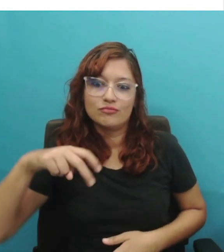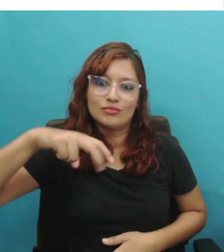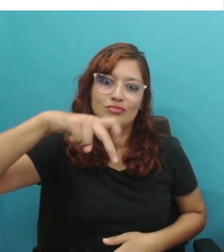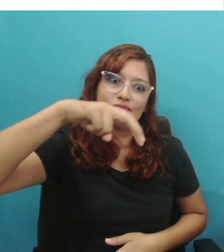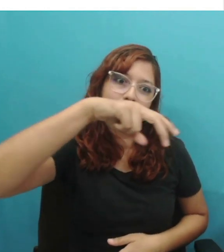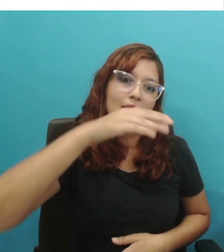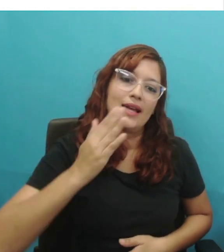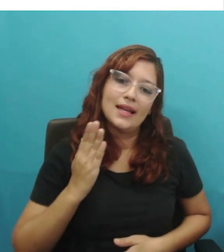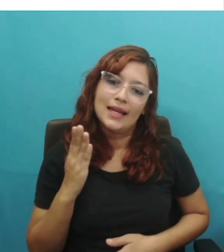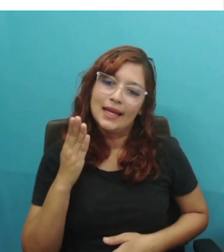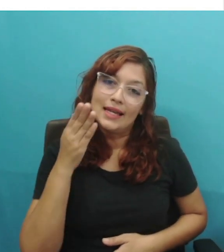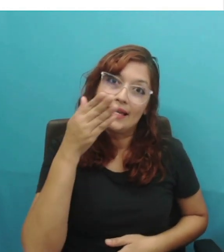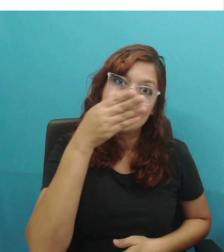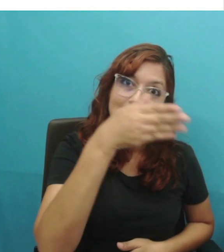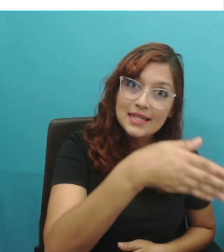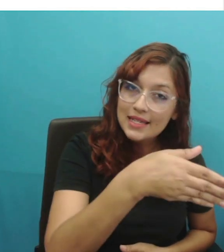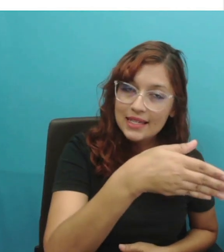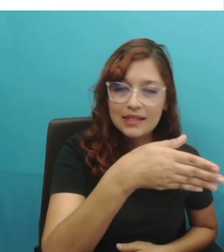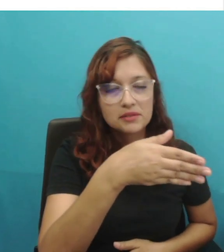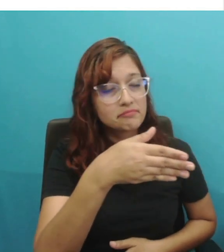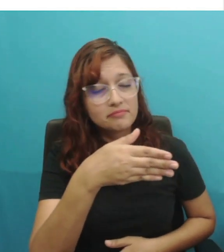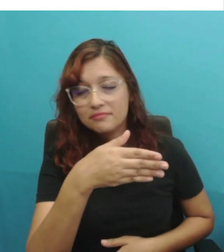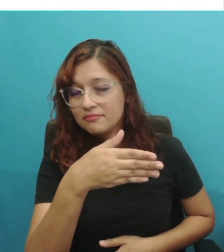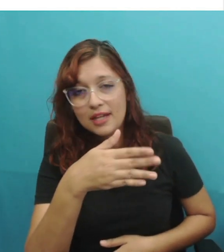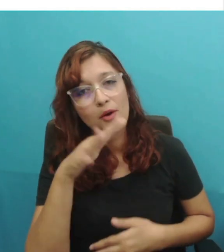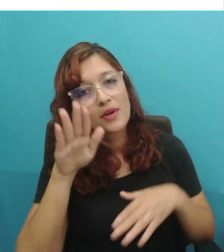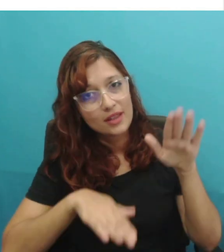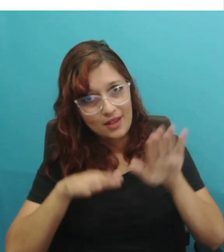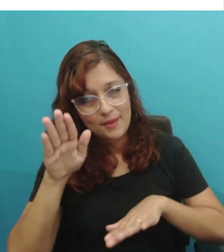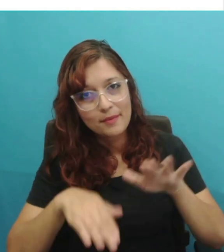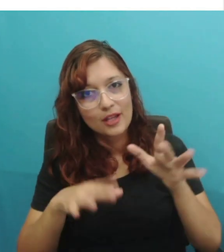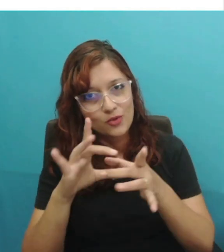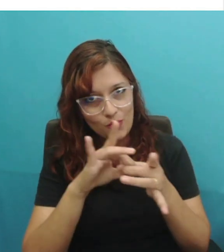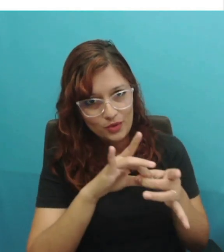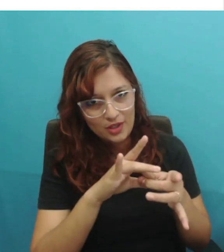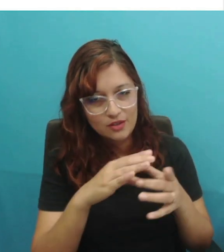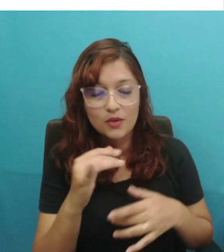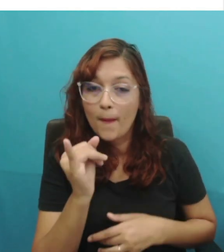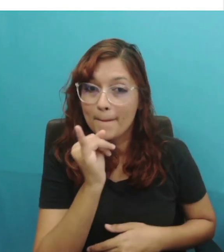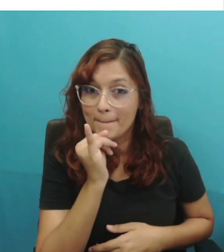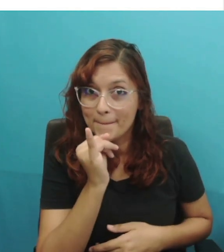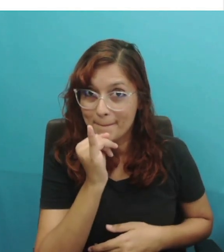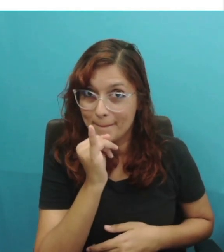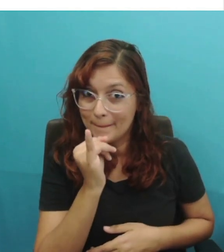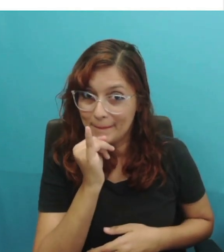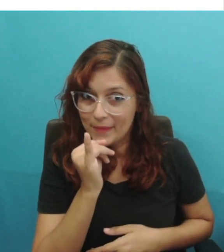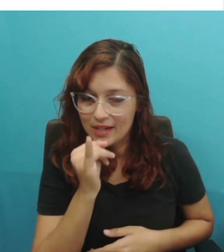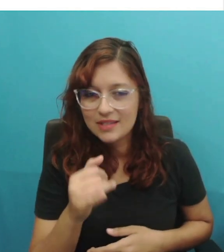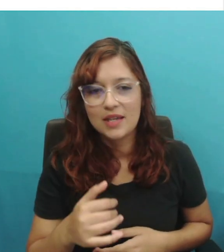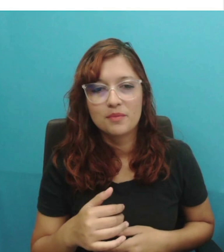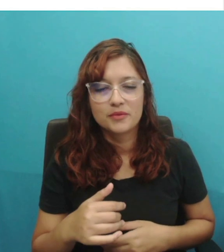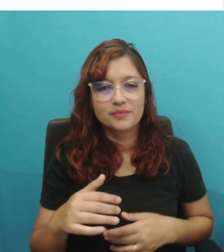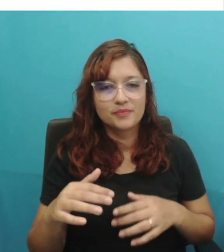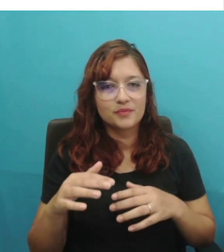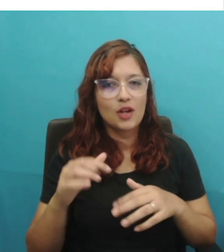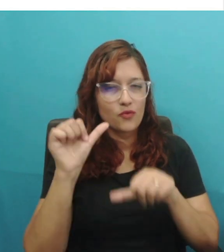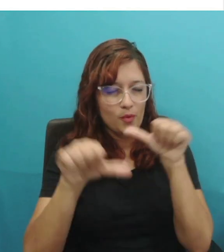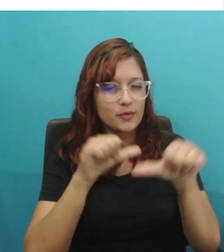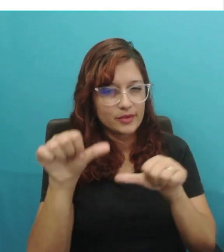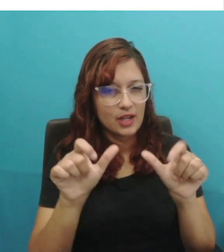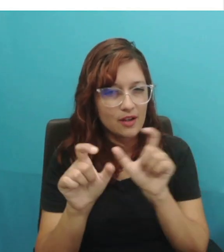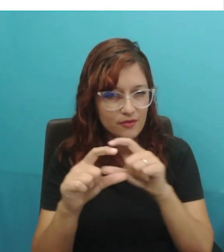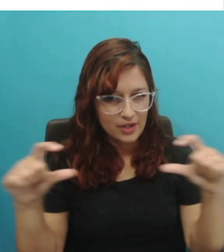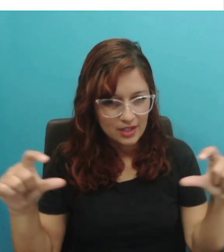tem o sentido real de se deslocar de um lugar até outro? Não, vai depender do contexto. Por